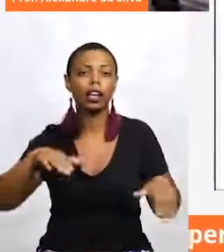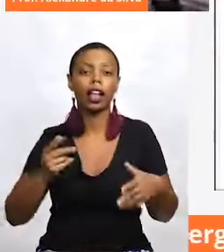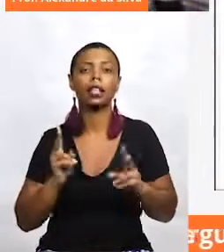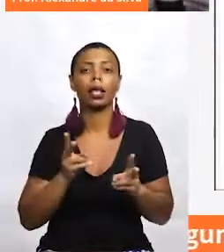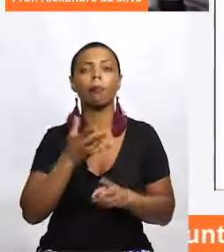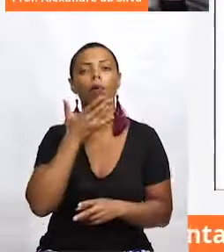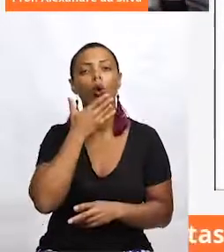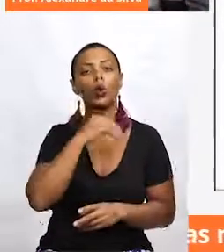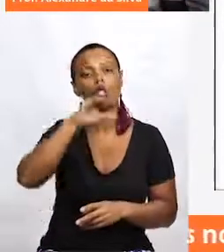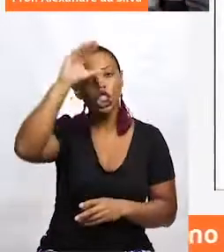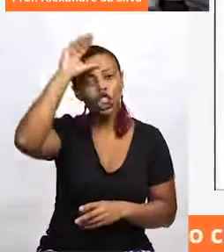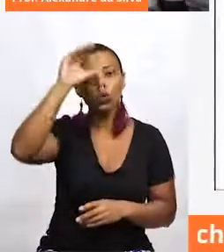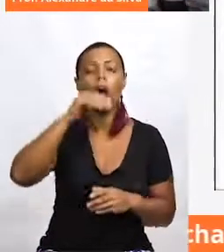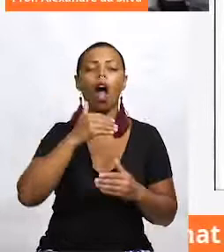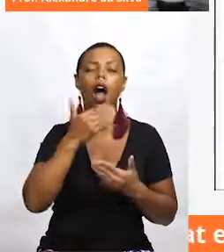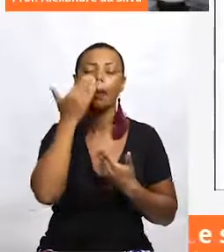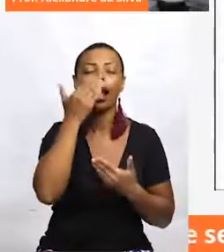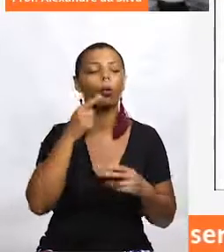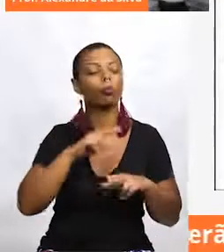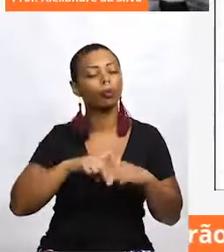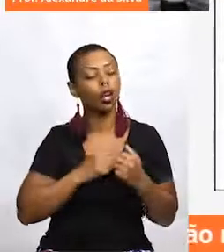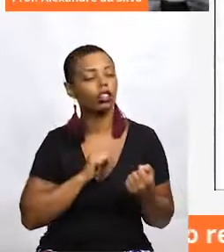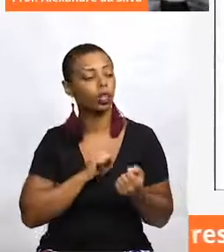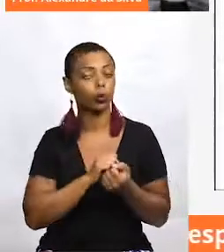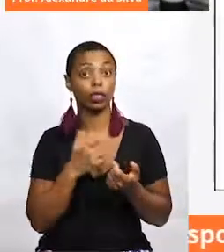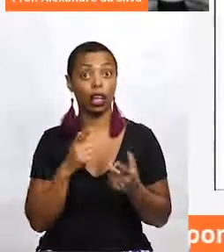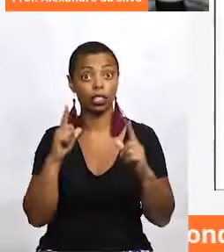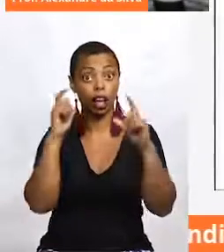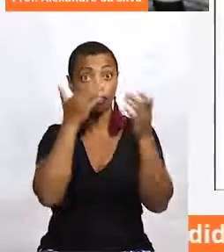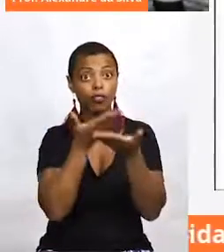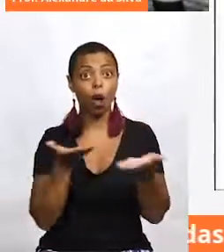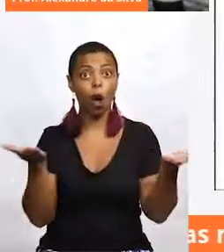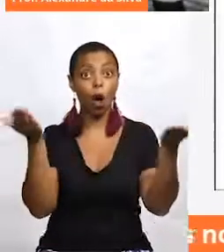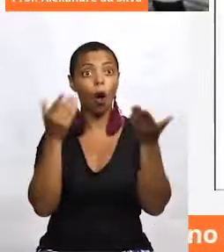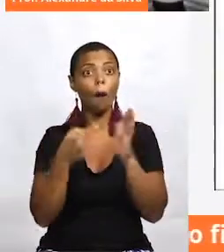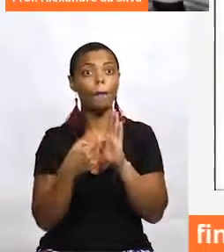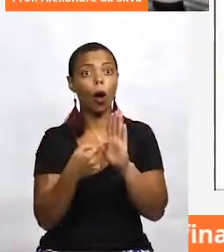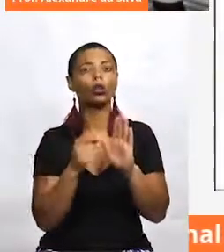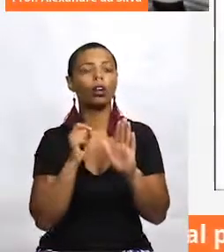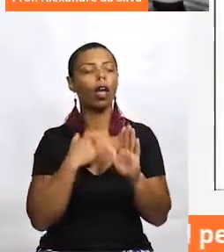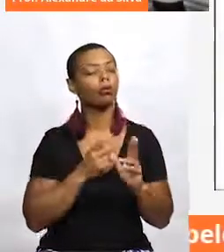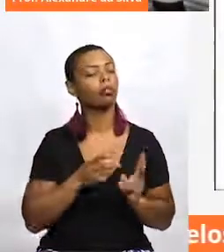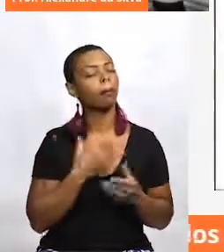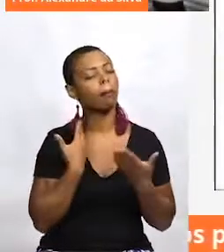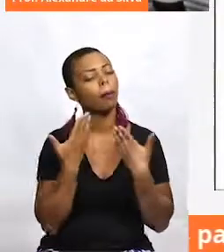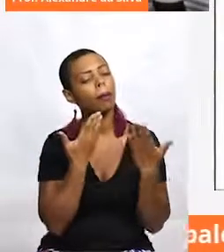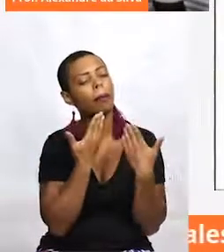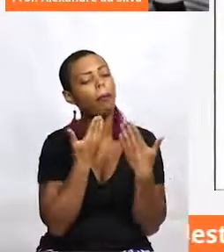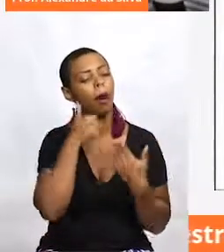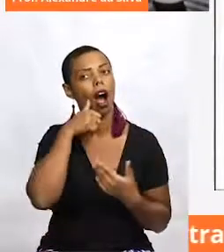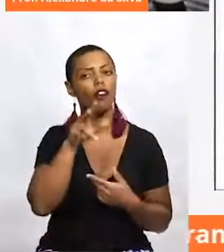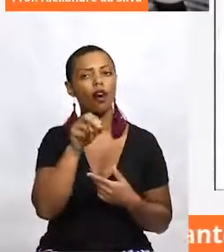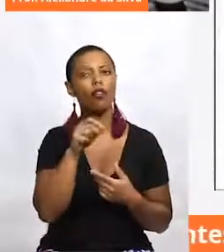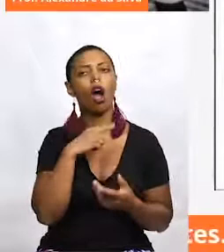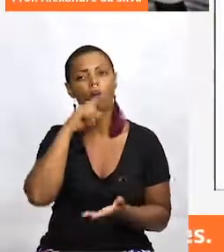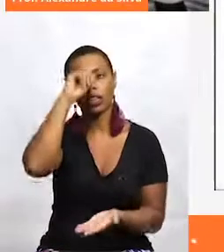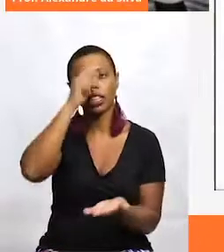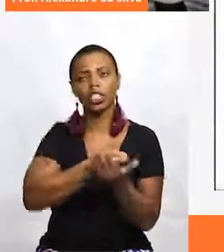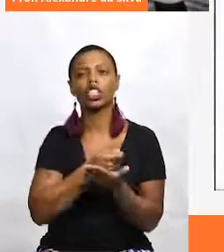juntos. Então essa foto para mim mostra muito bem isso, e foi nas conversas com a minha avó que eu decidi